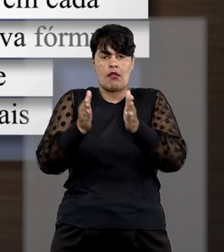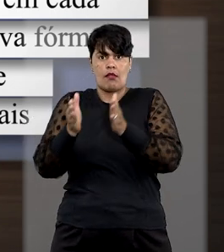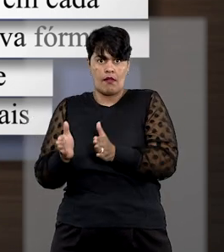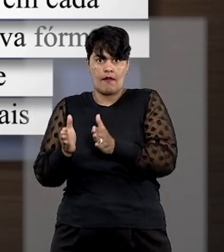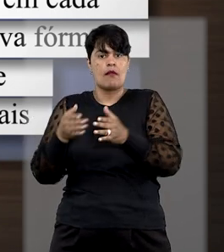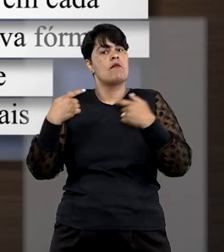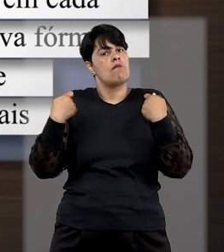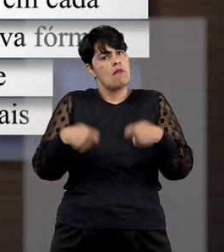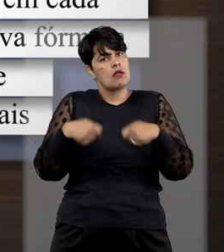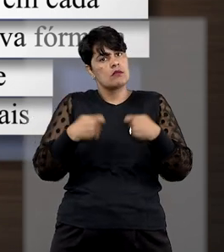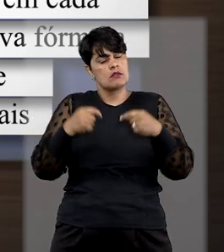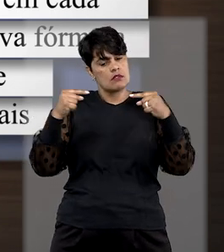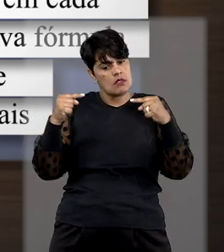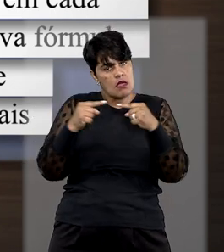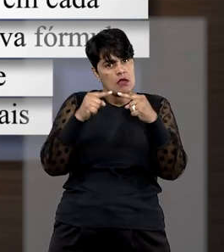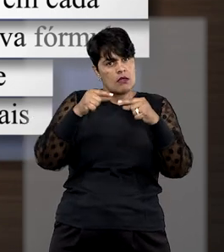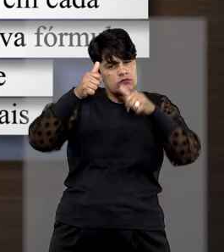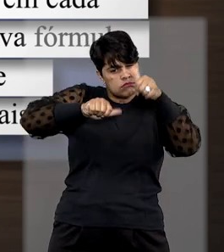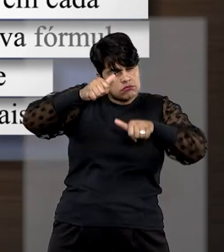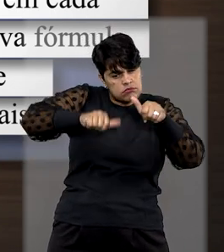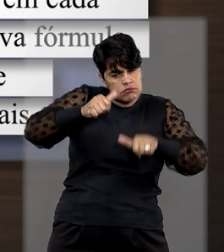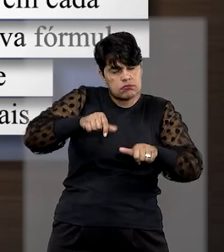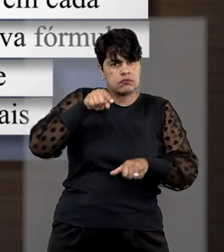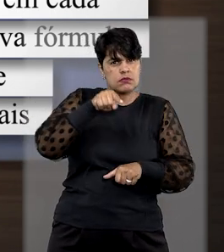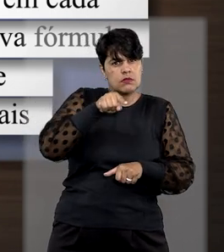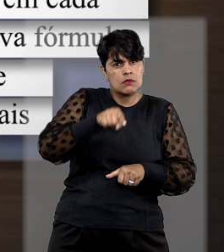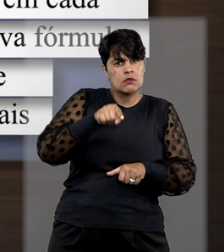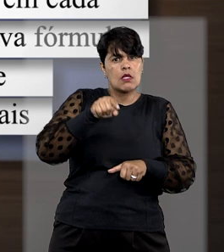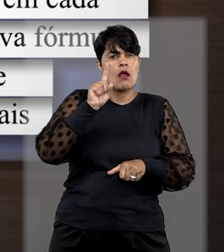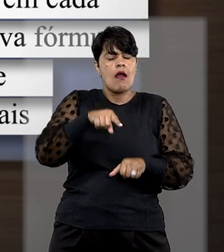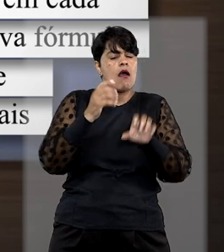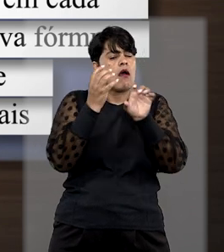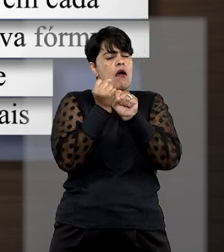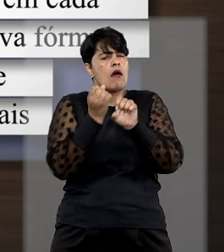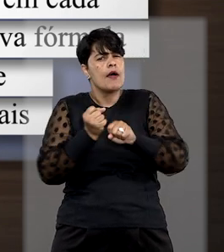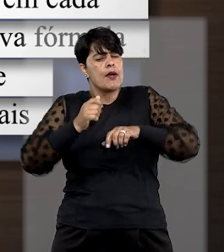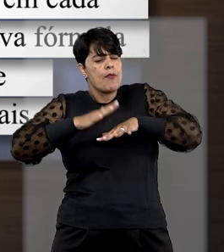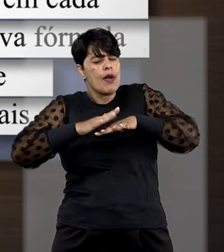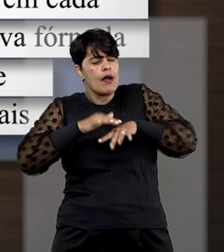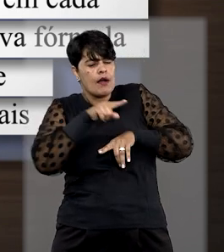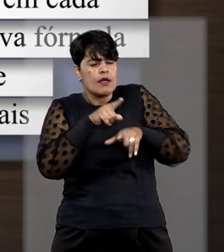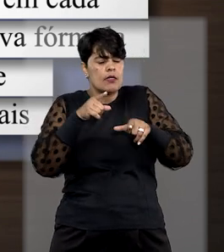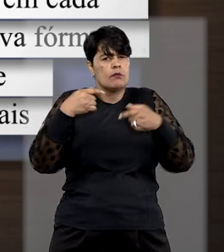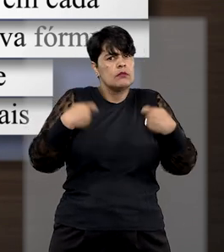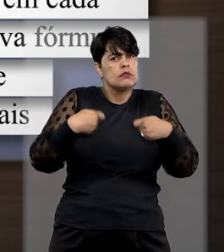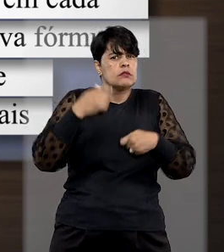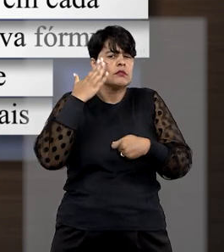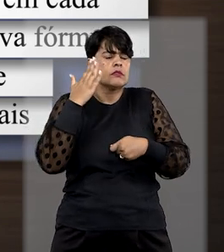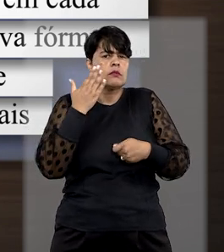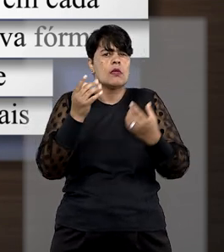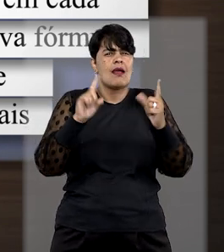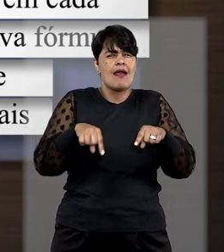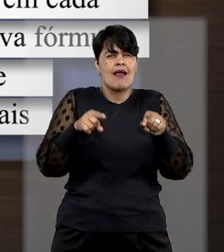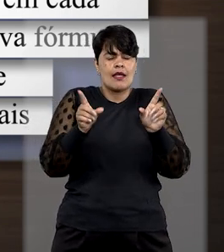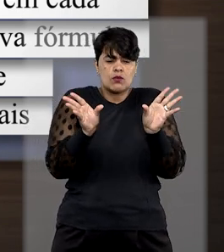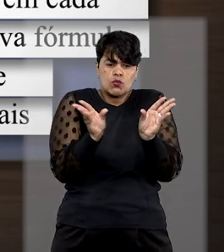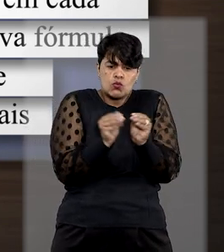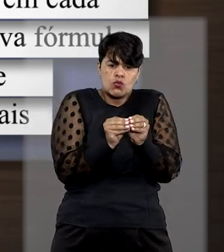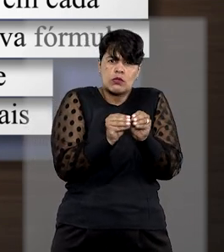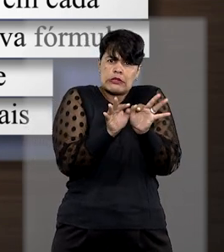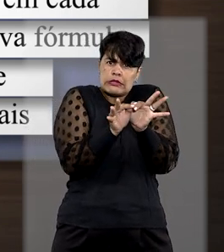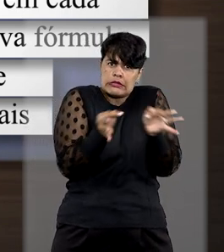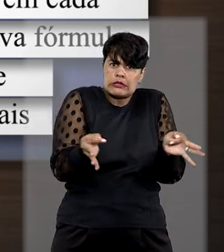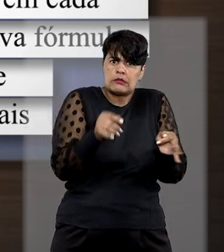aplicar para sua apuração a respectiva fórmula matemática, estando incorreta a simples soma aritmética de